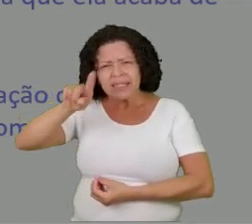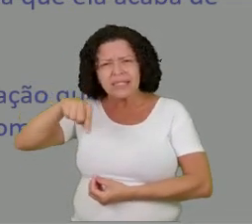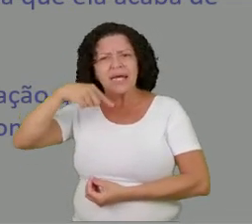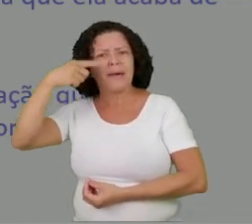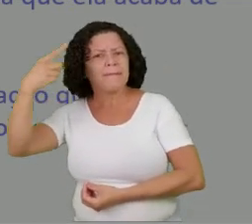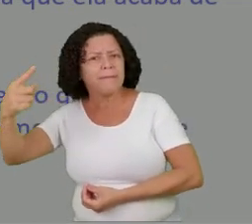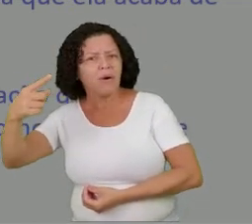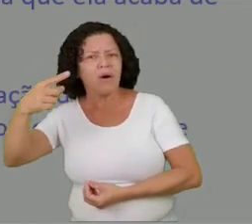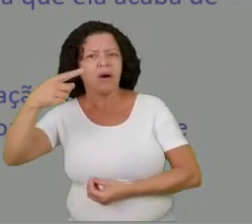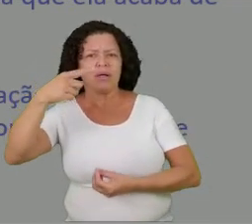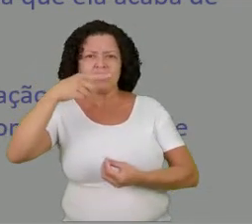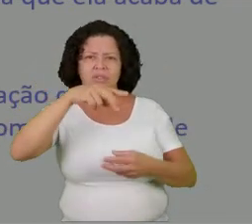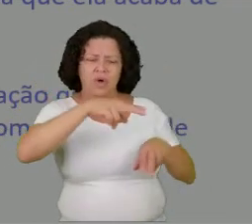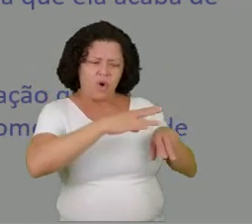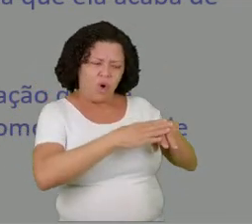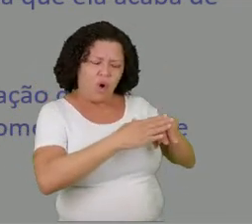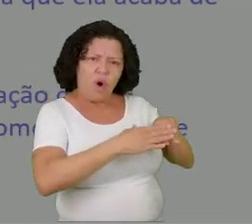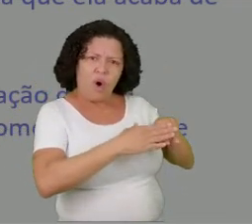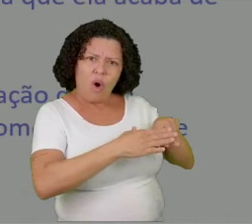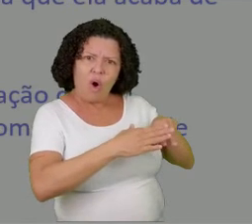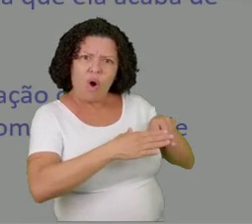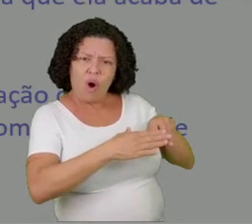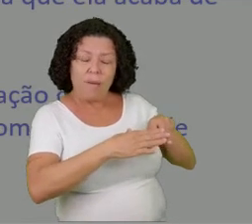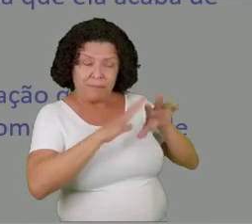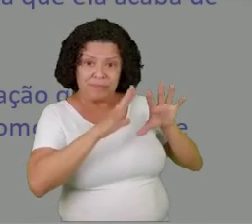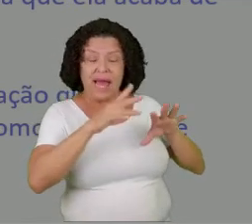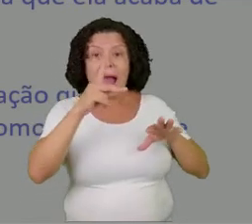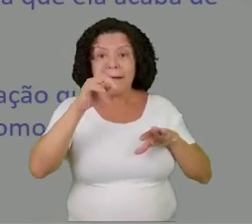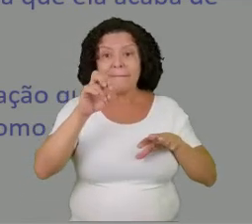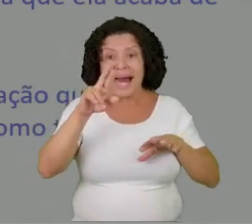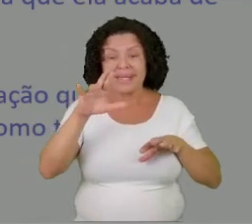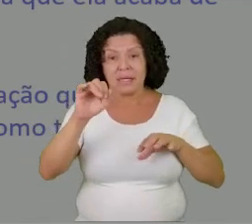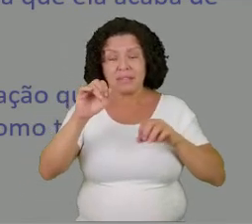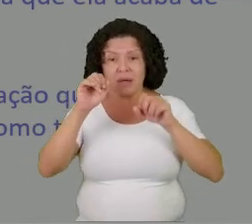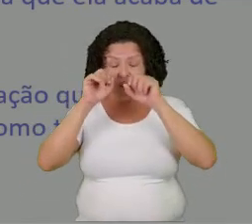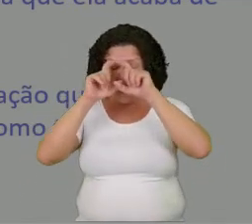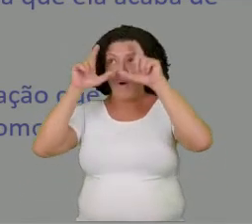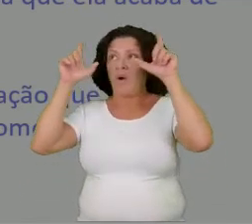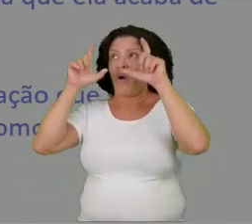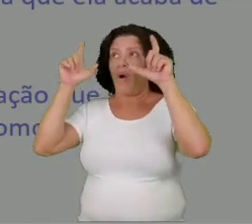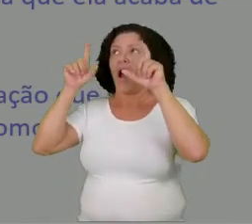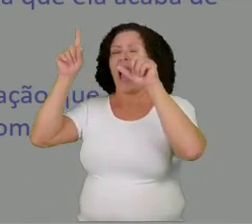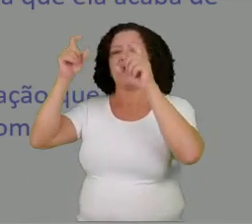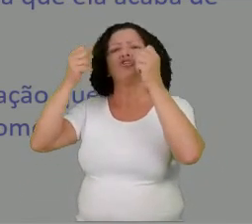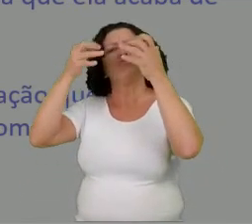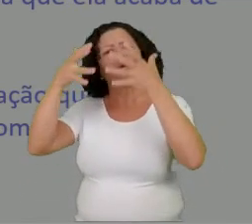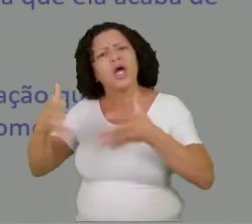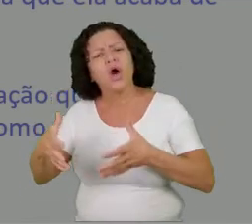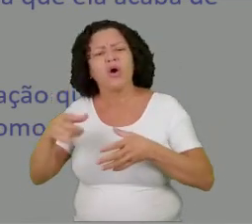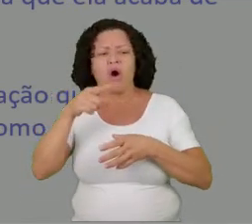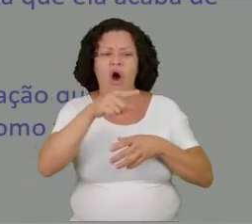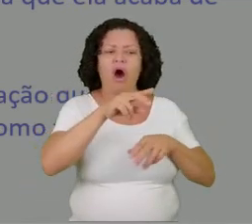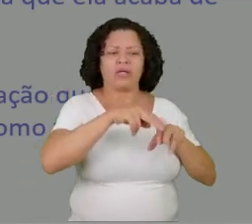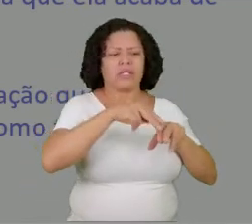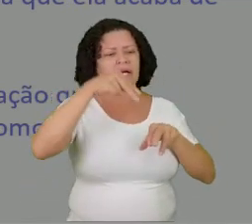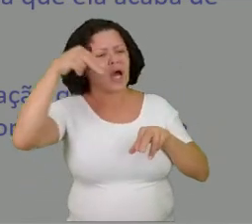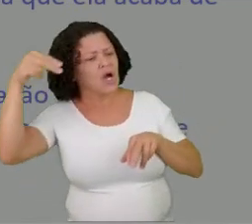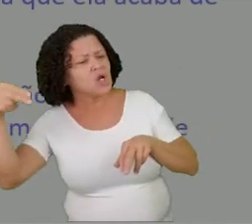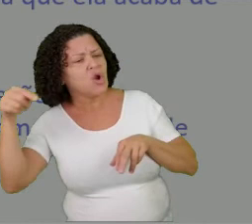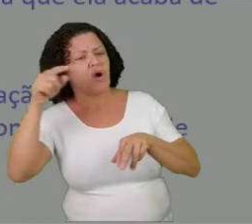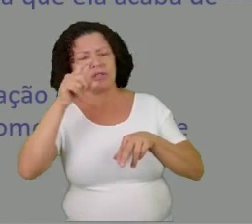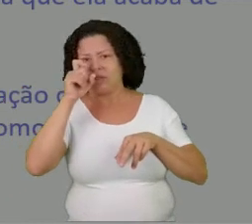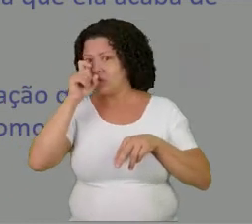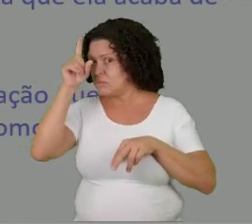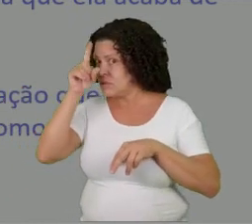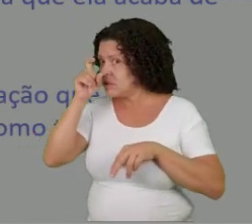si mesma imediatamente depois de deixar o corpo? Patrícia, quando acordou, foi explicada de que ela